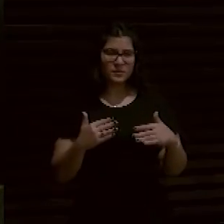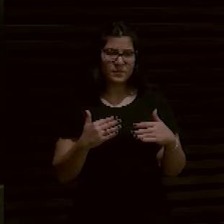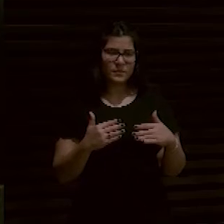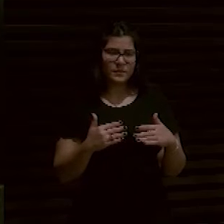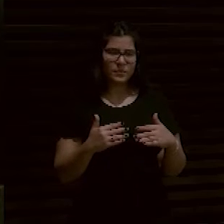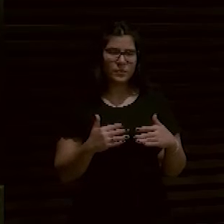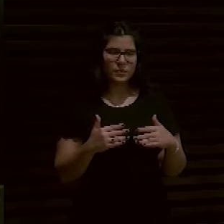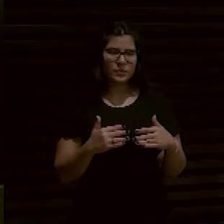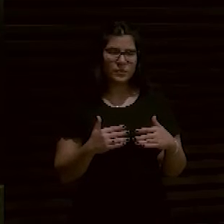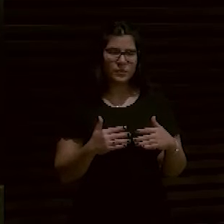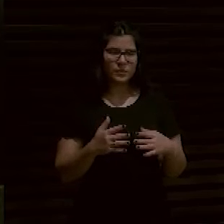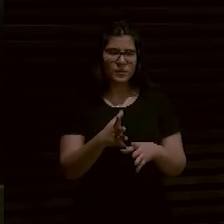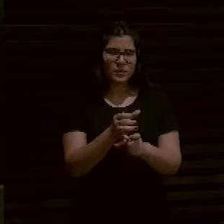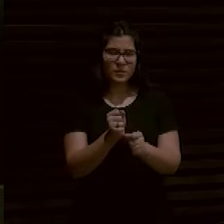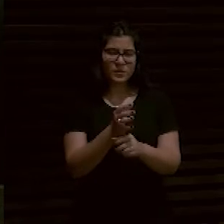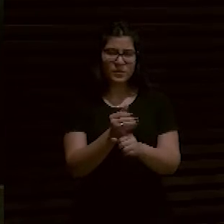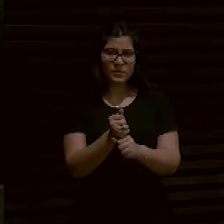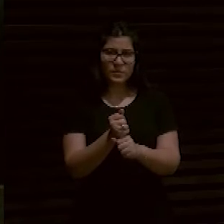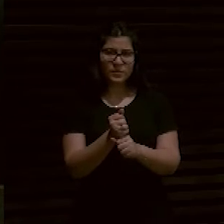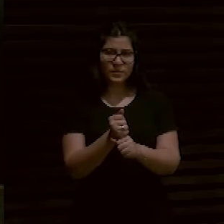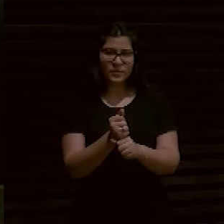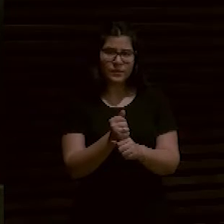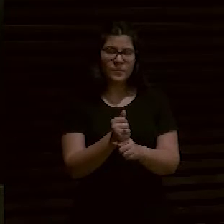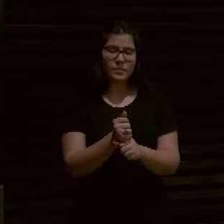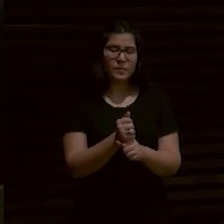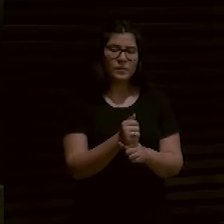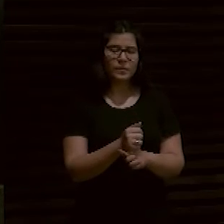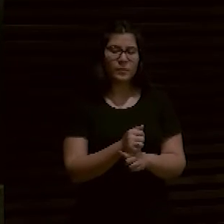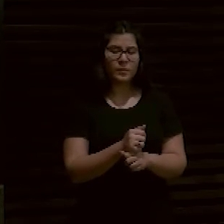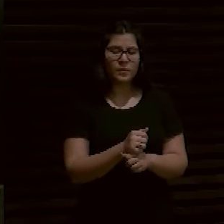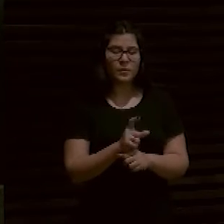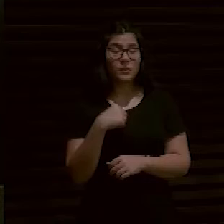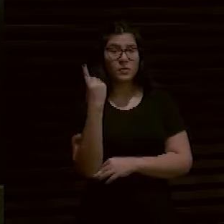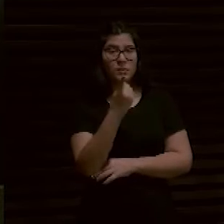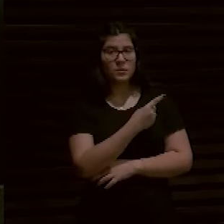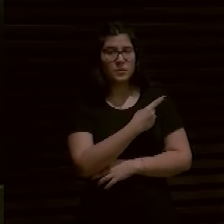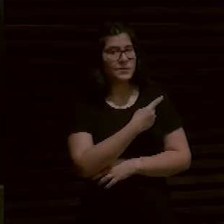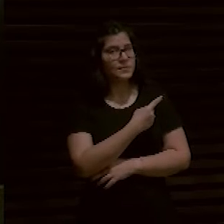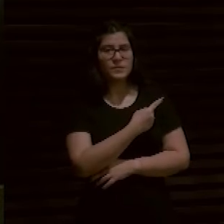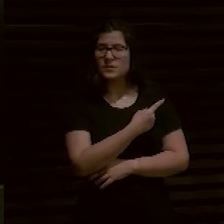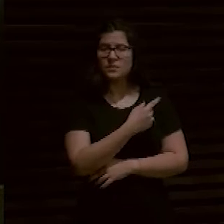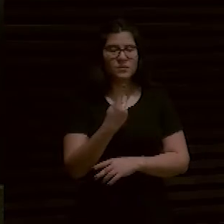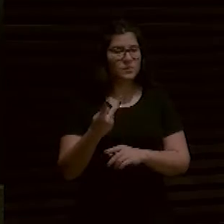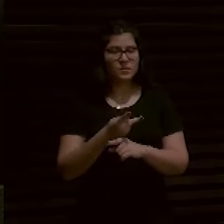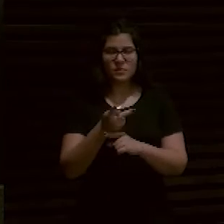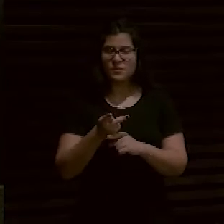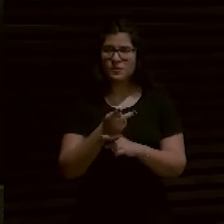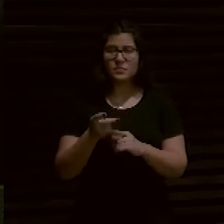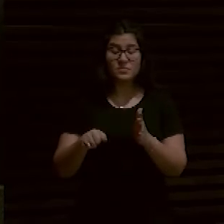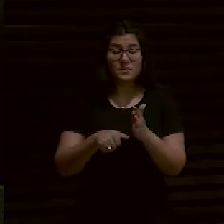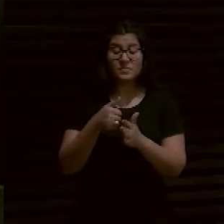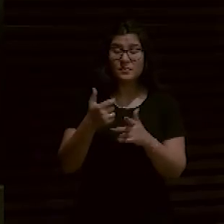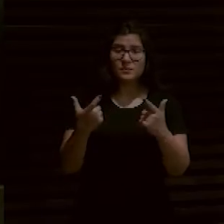Em toda oportunidade em nossas vidas, quando nós não buscamos em